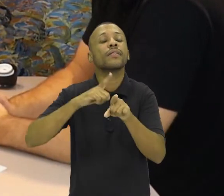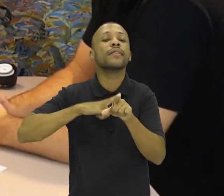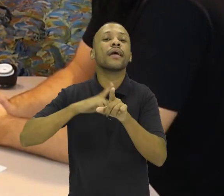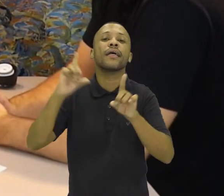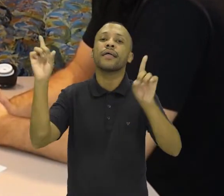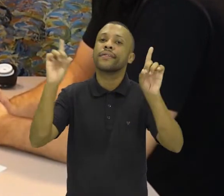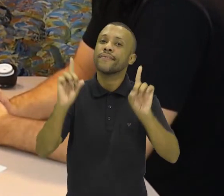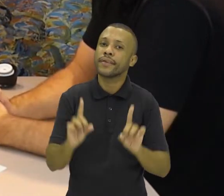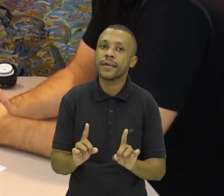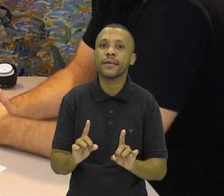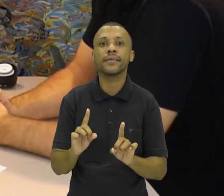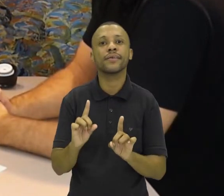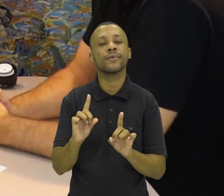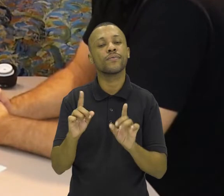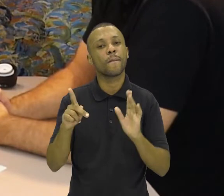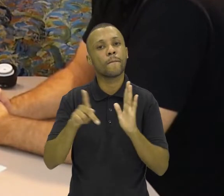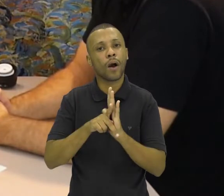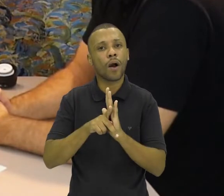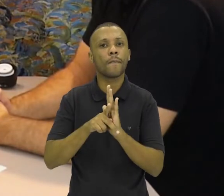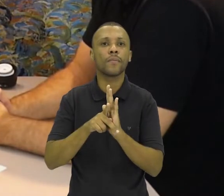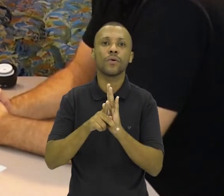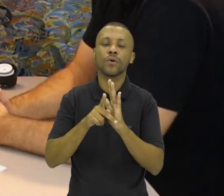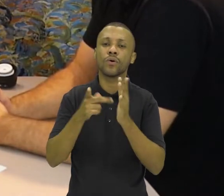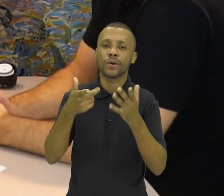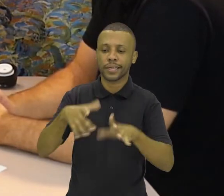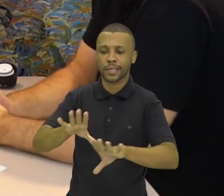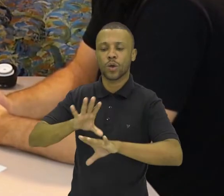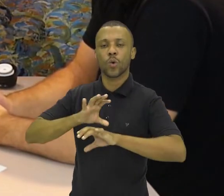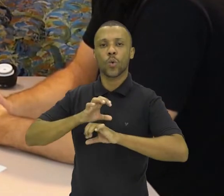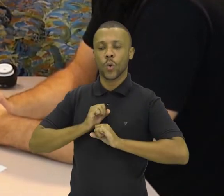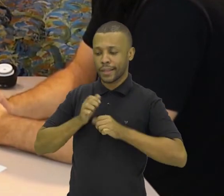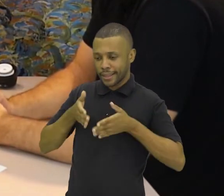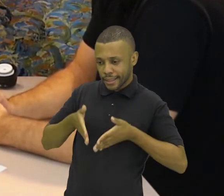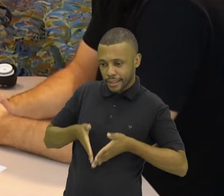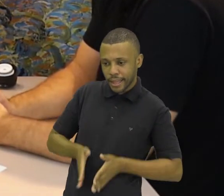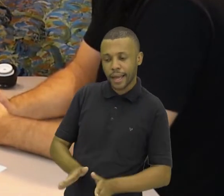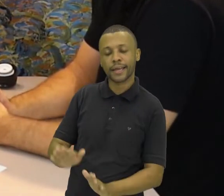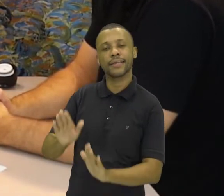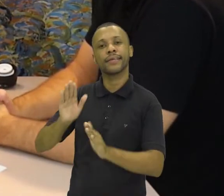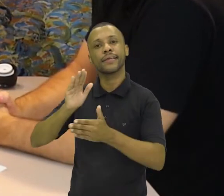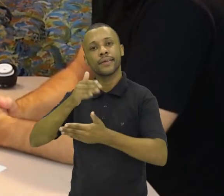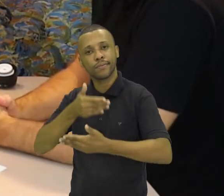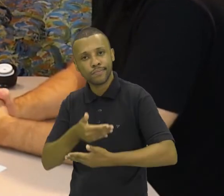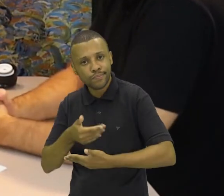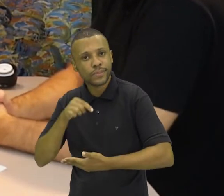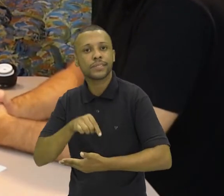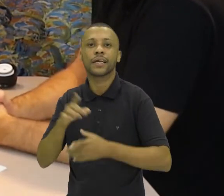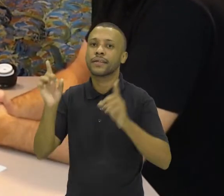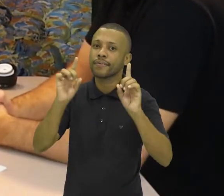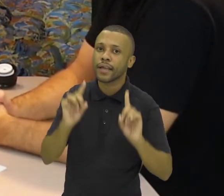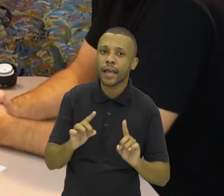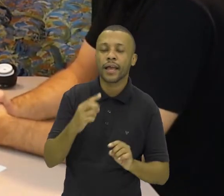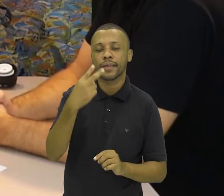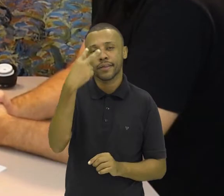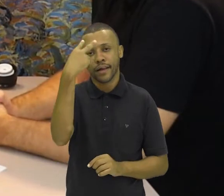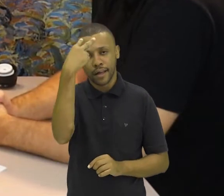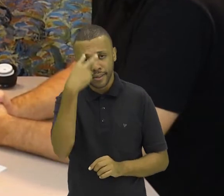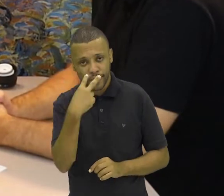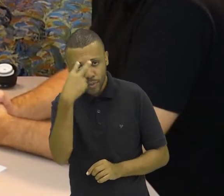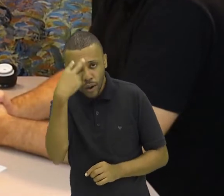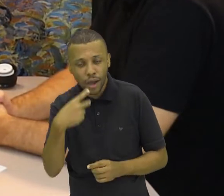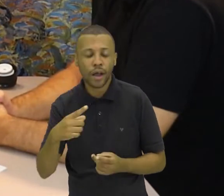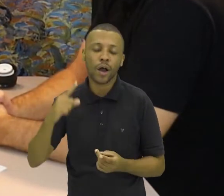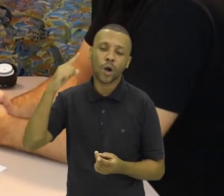existem deficiências de um monte de naturezas. Deficiência física, deficiência visual, deficiência auditiva,